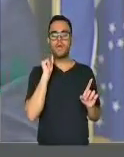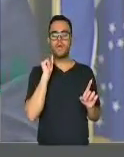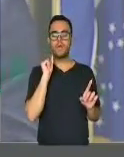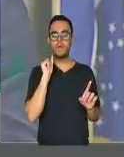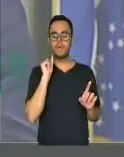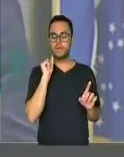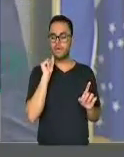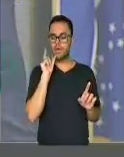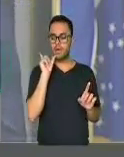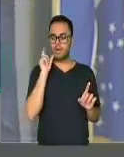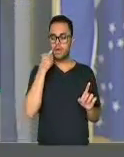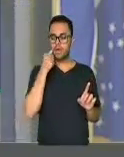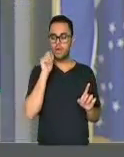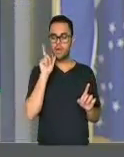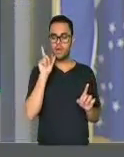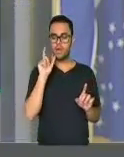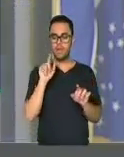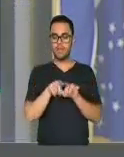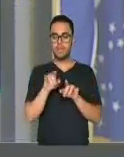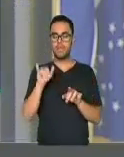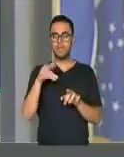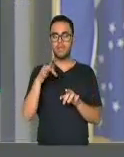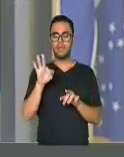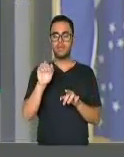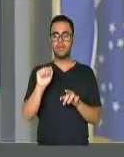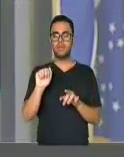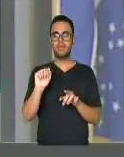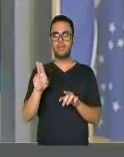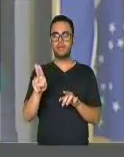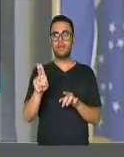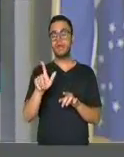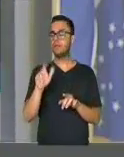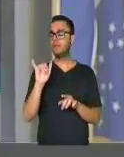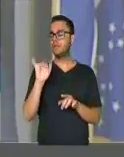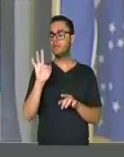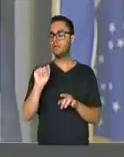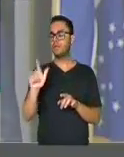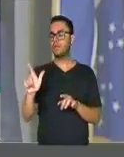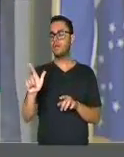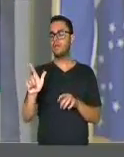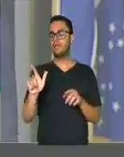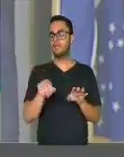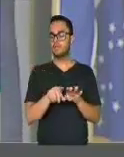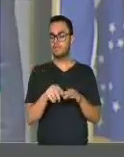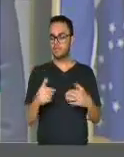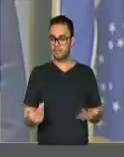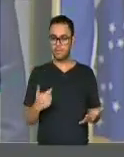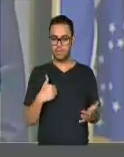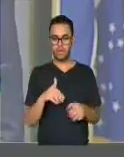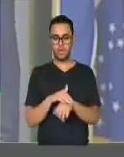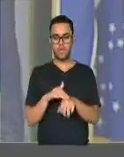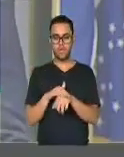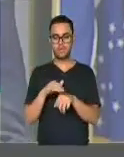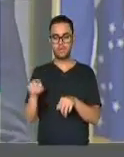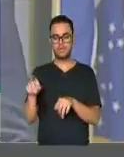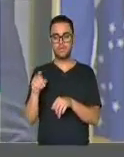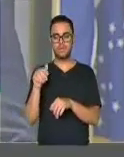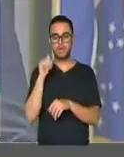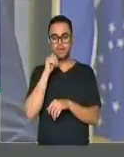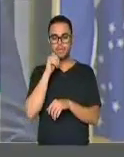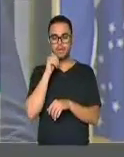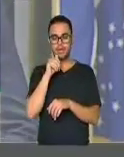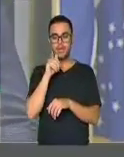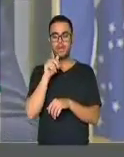do IFAL. Conversei essa semana com a reitora Valéria Correia, que me